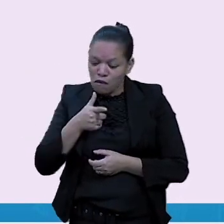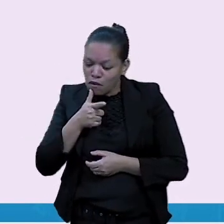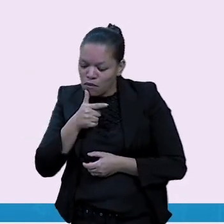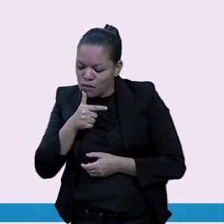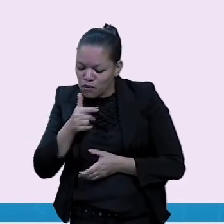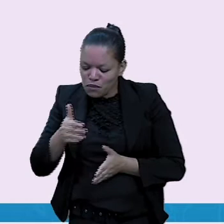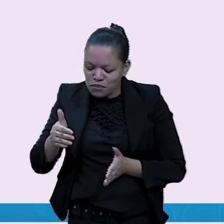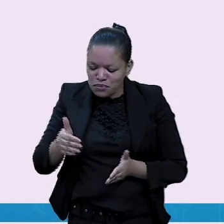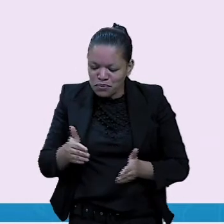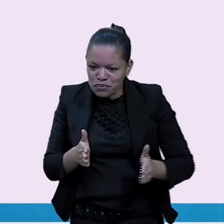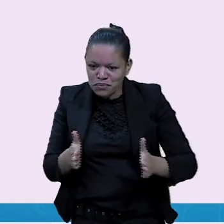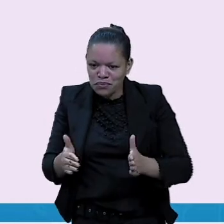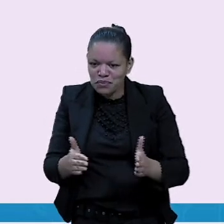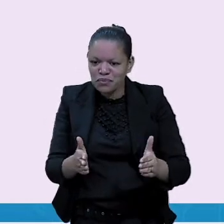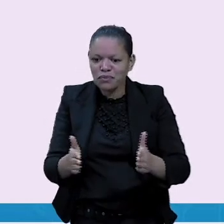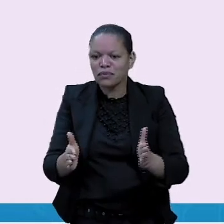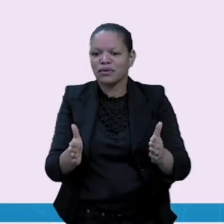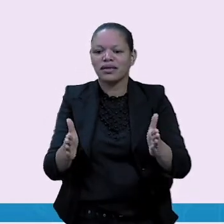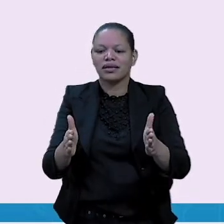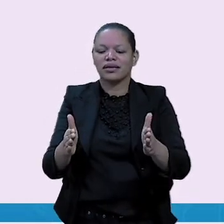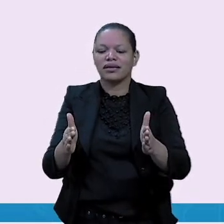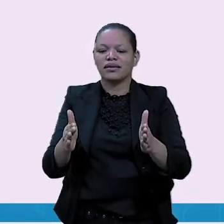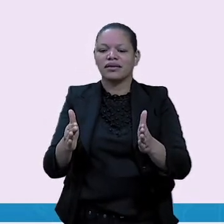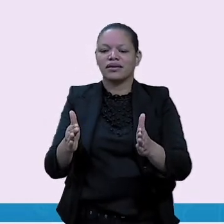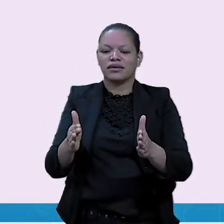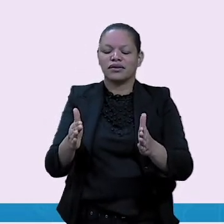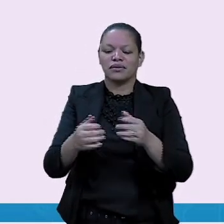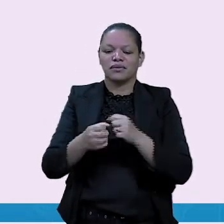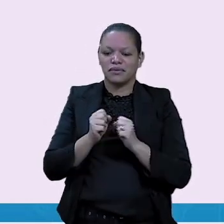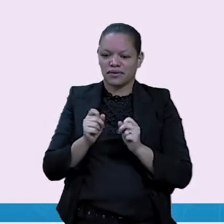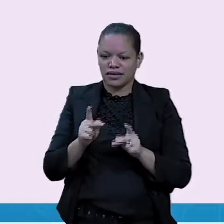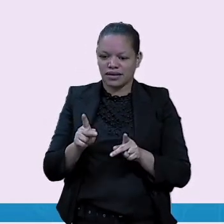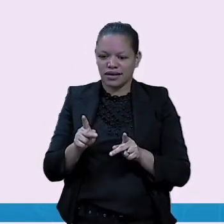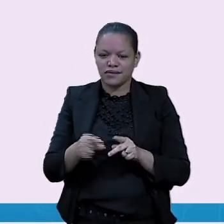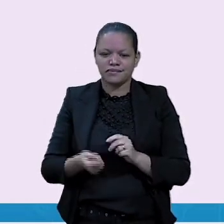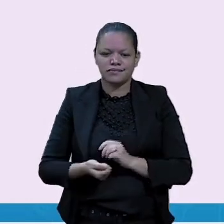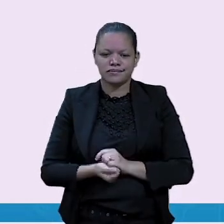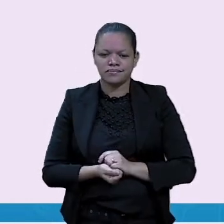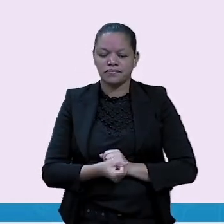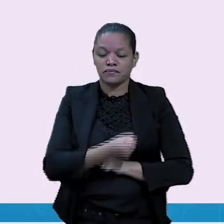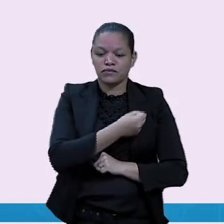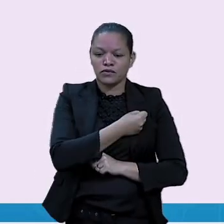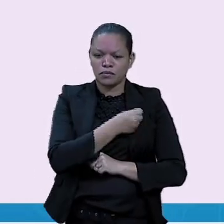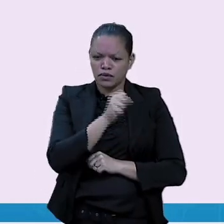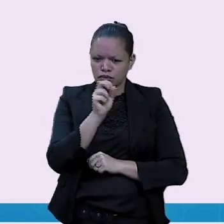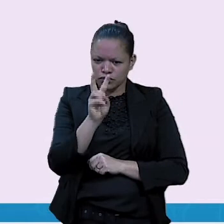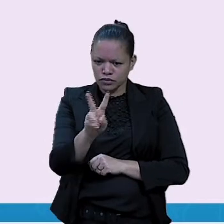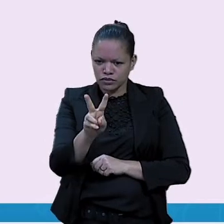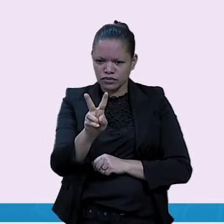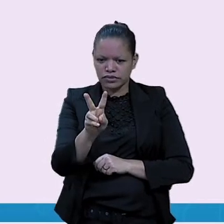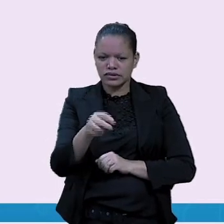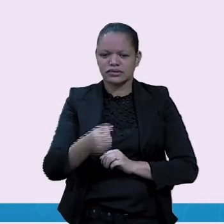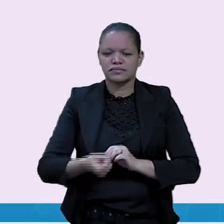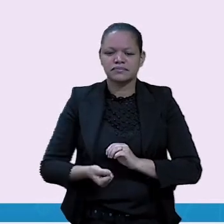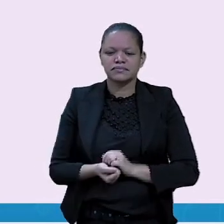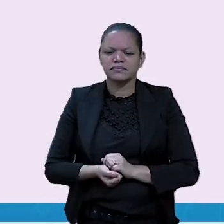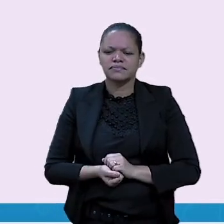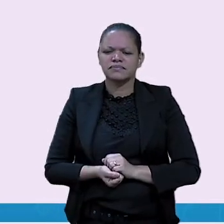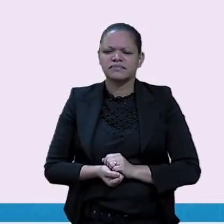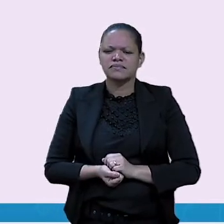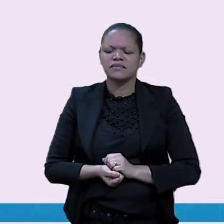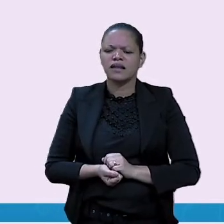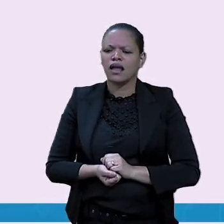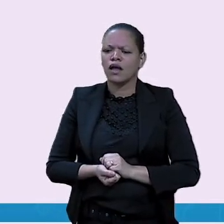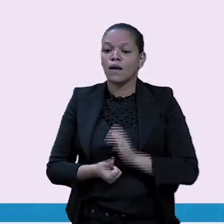estava à beira do rio, Chico Bento lá dentro do rio, ó, nadando. 2. O que podemos ver